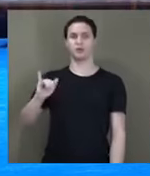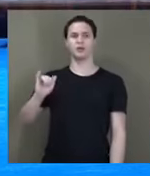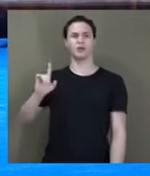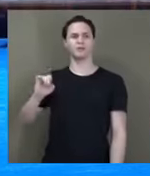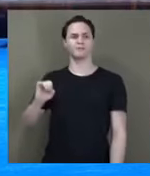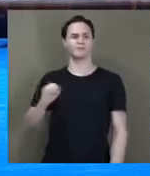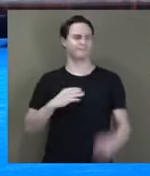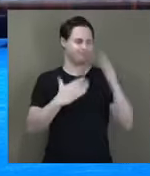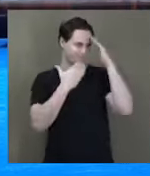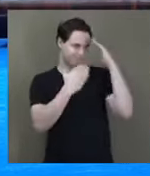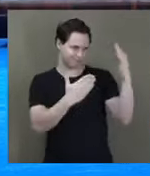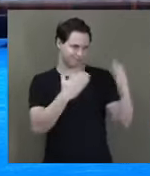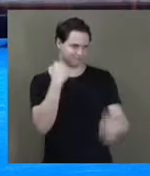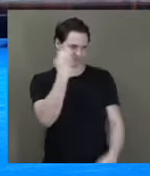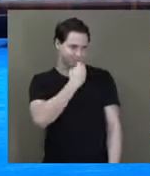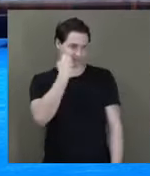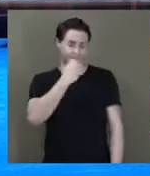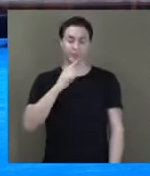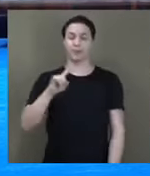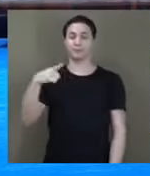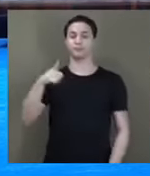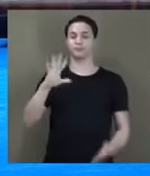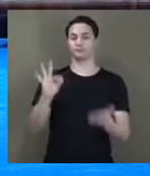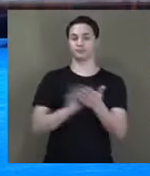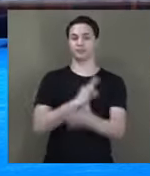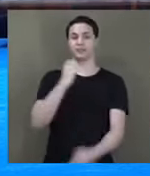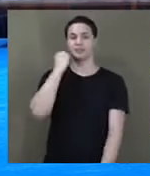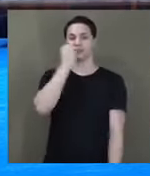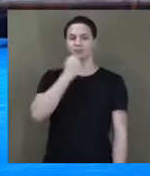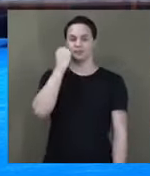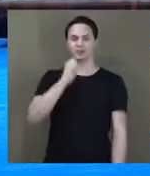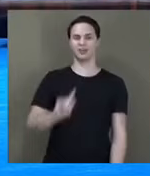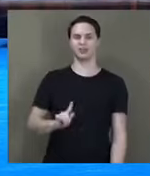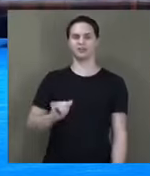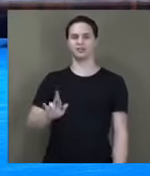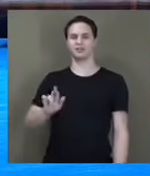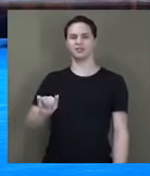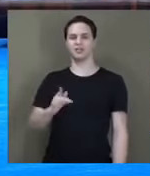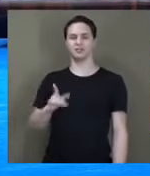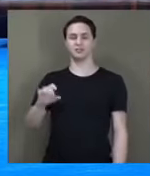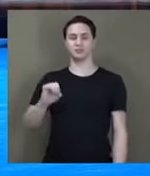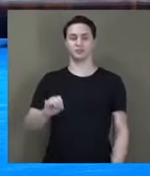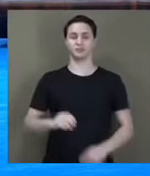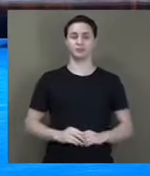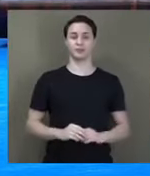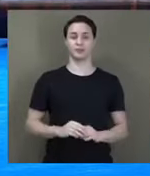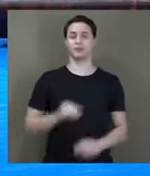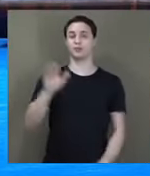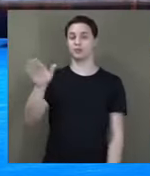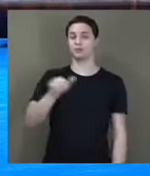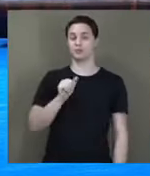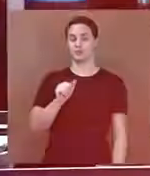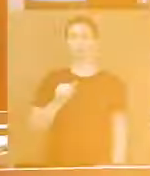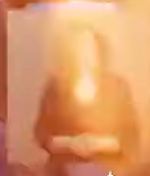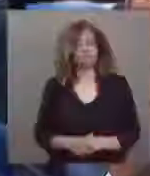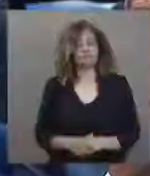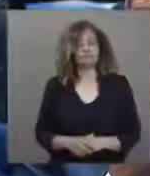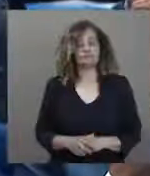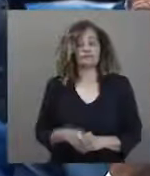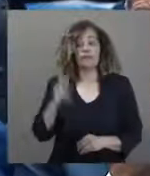CAJ o próximo inscrito é o Senador Eduardo Girão ele não se encontra no plenário eu vou convidar o senador Paulo